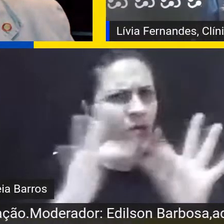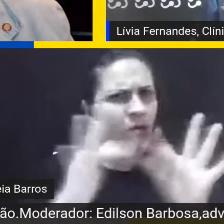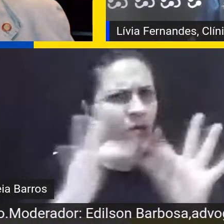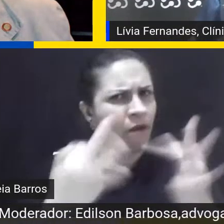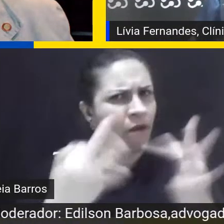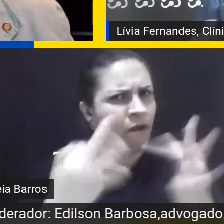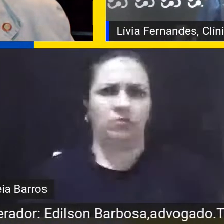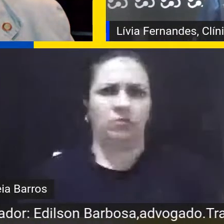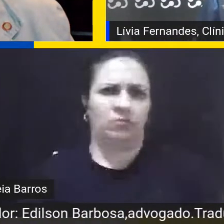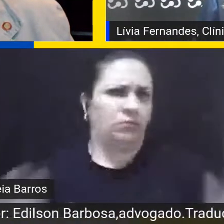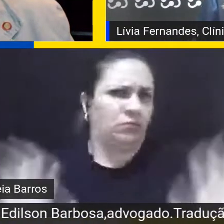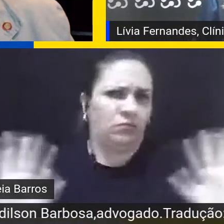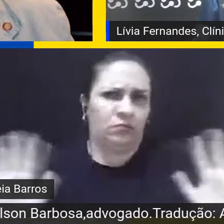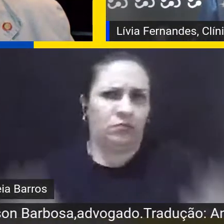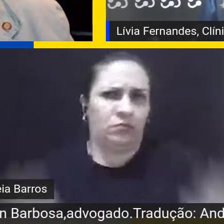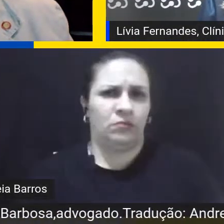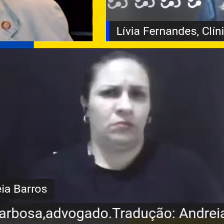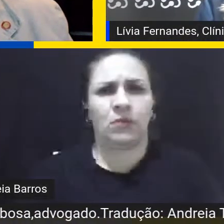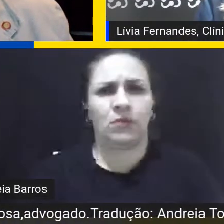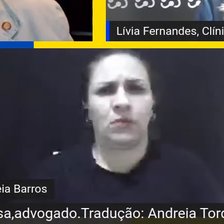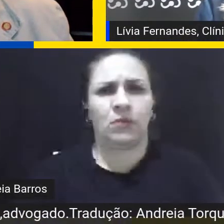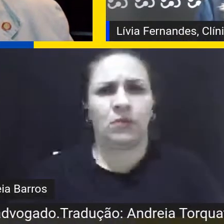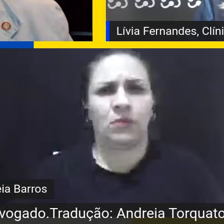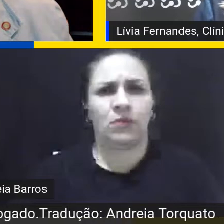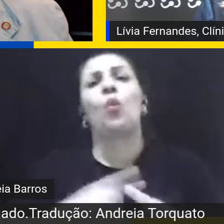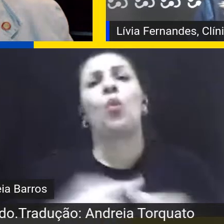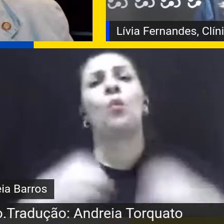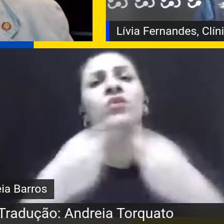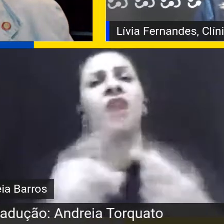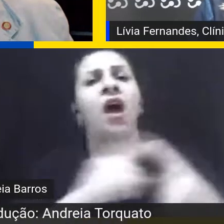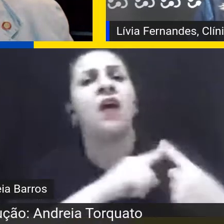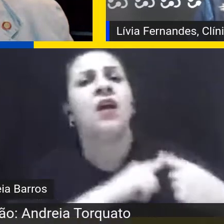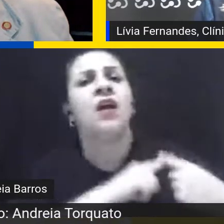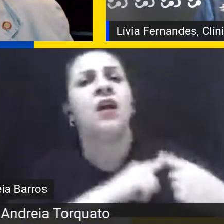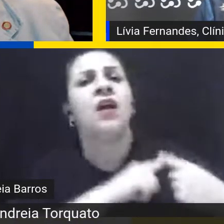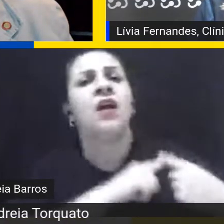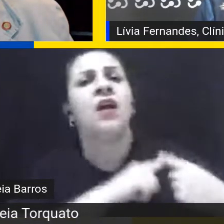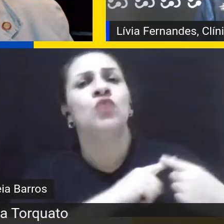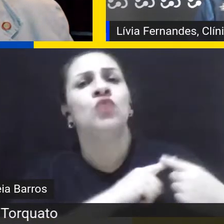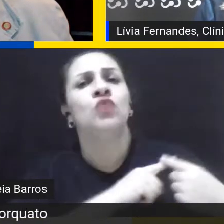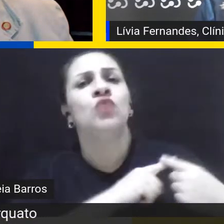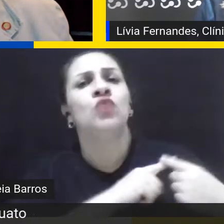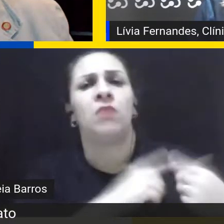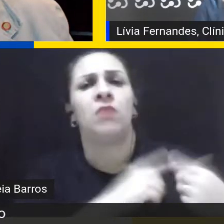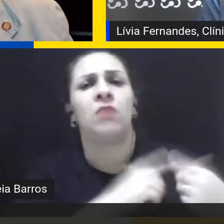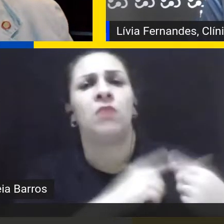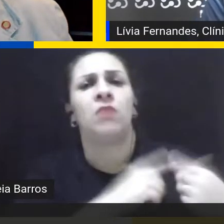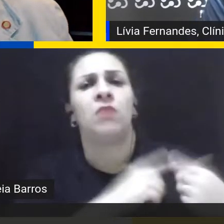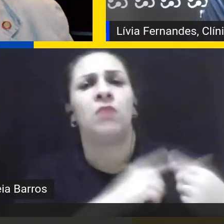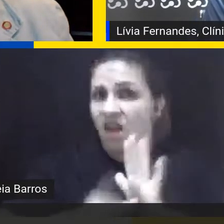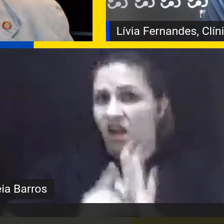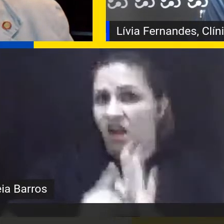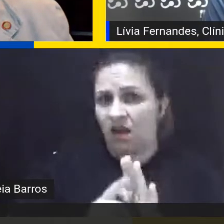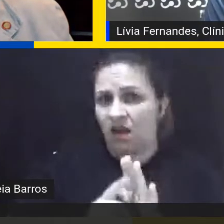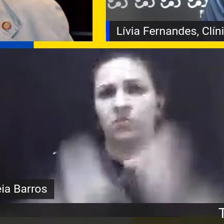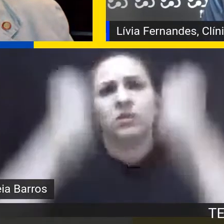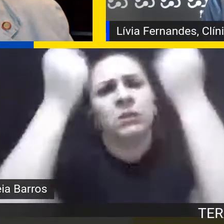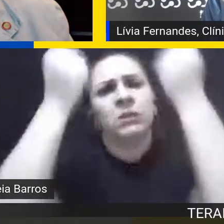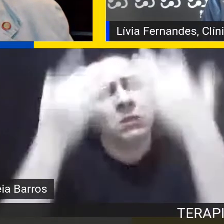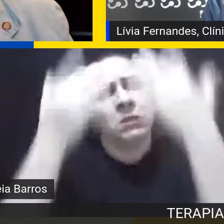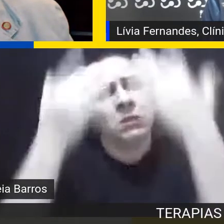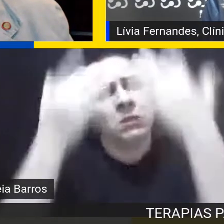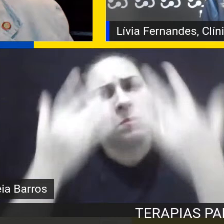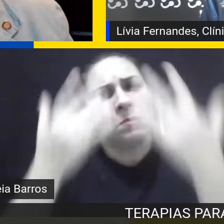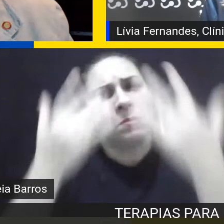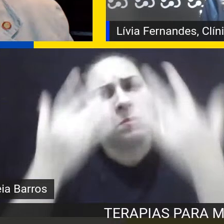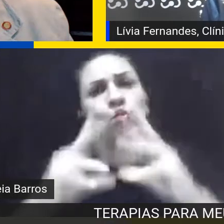pai para que terapia ele vai decidir? Ele tem que ser orientado por um terapeuta